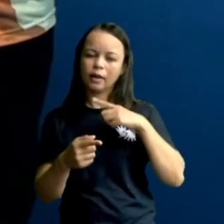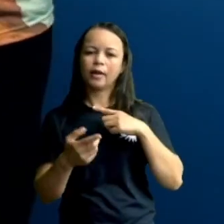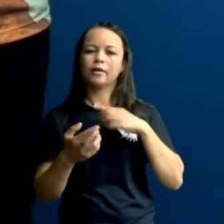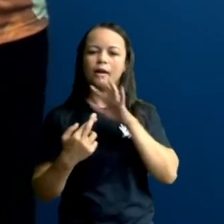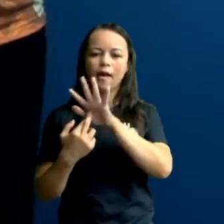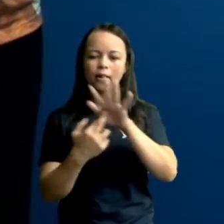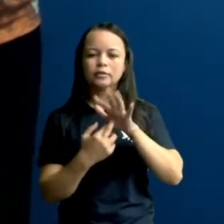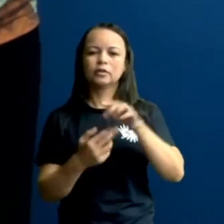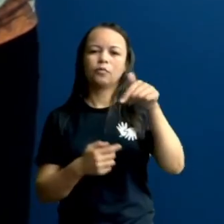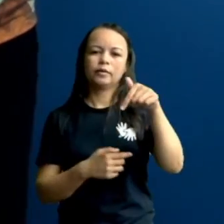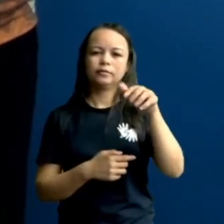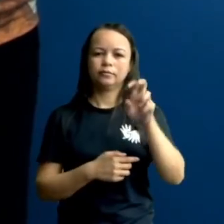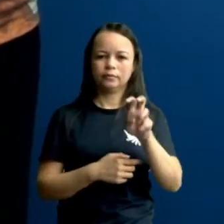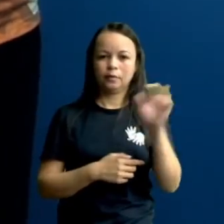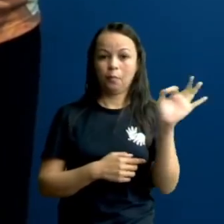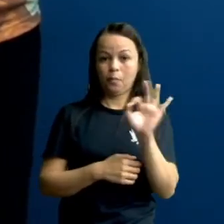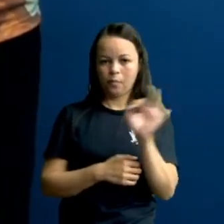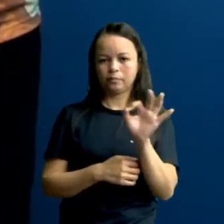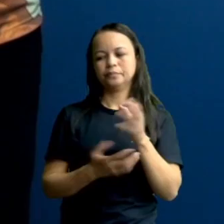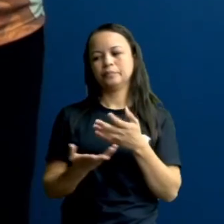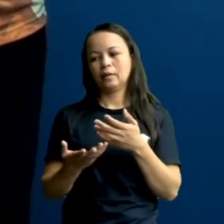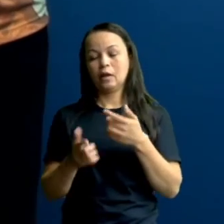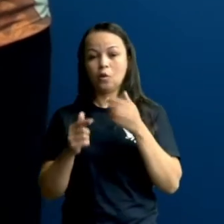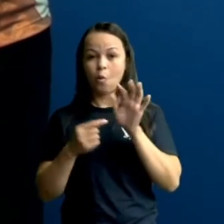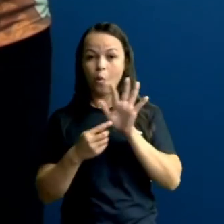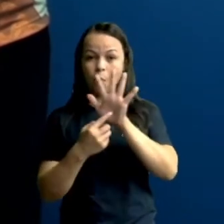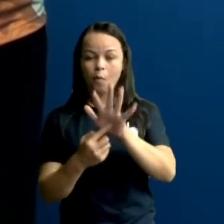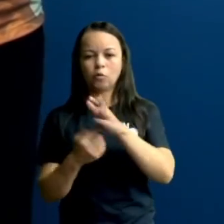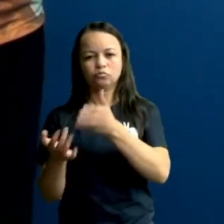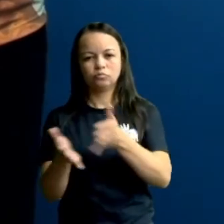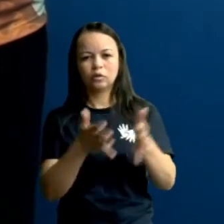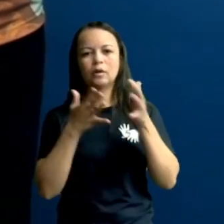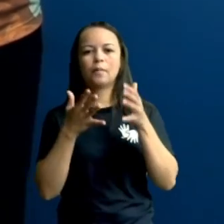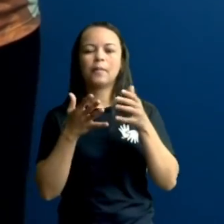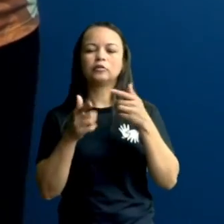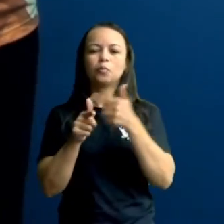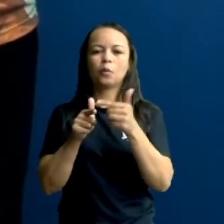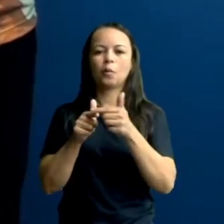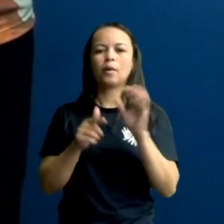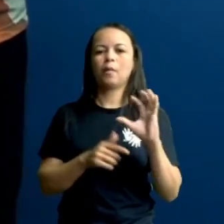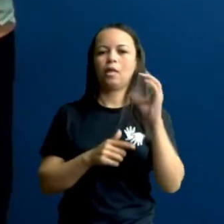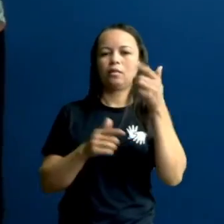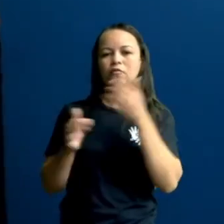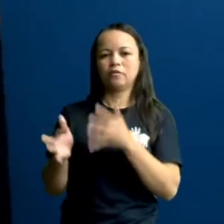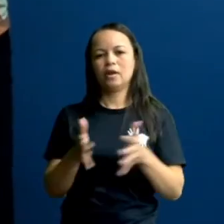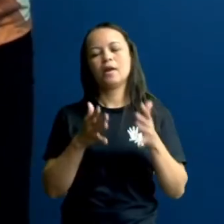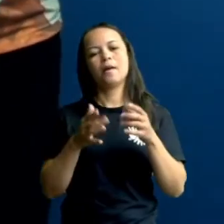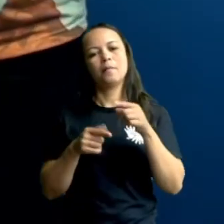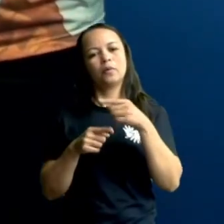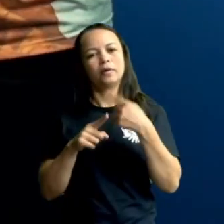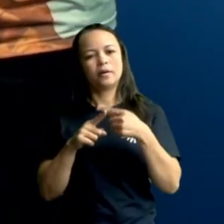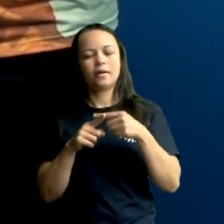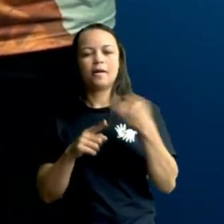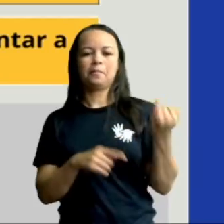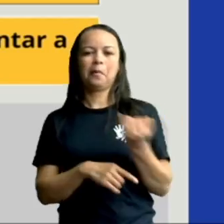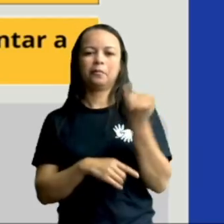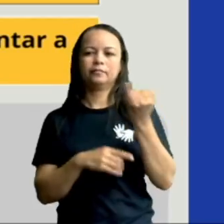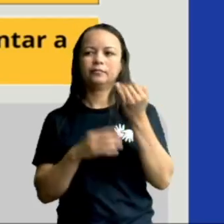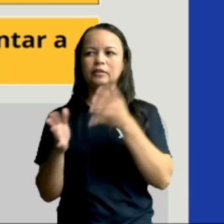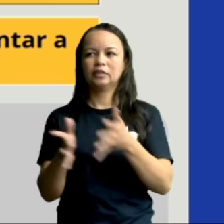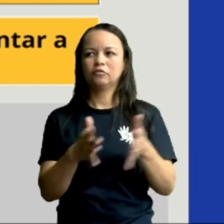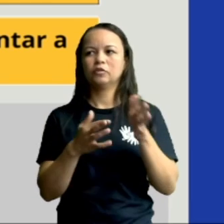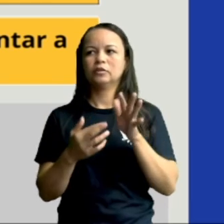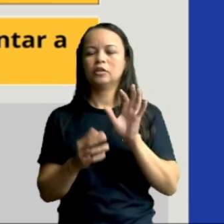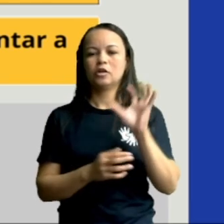não apareceu aí no problema, mas a gente deu um spoilerzinho, pesquisa mais sobre ele, porque é importante. Então, se liga na tela para a